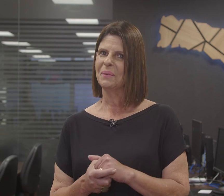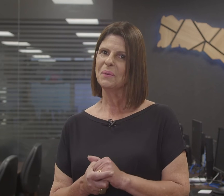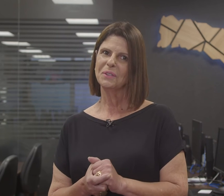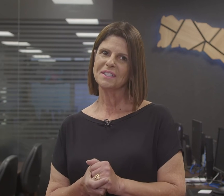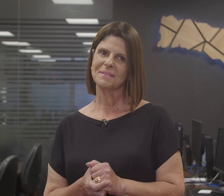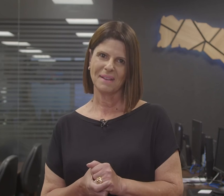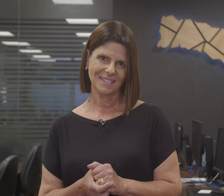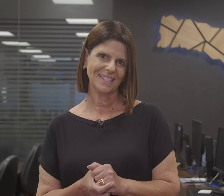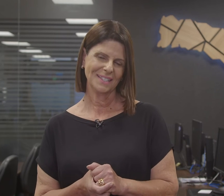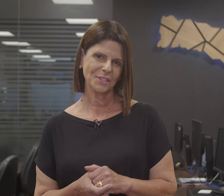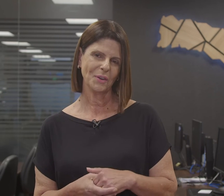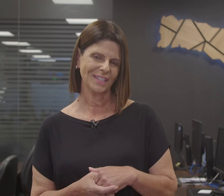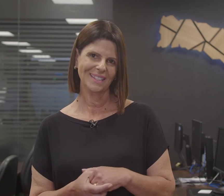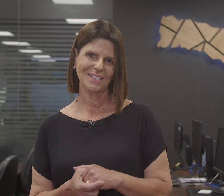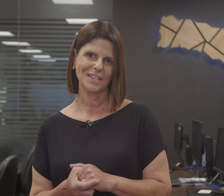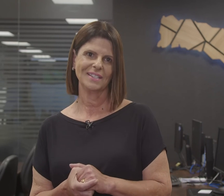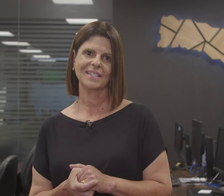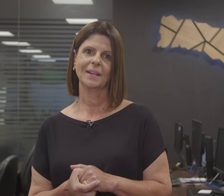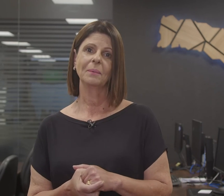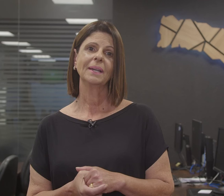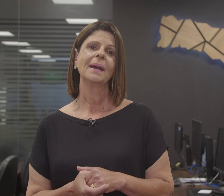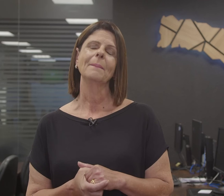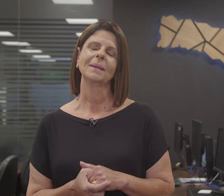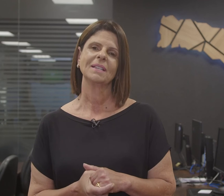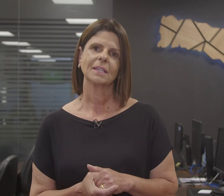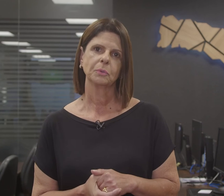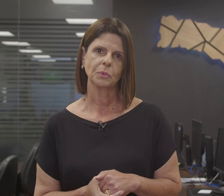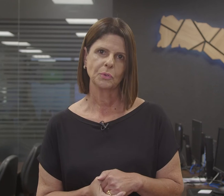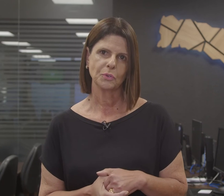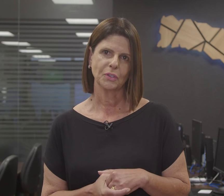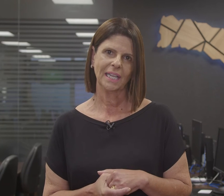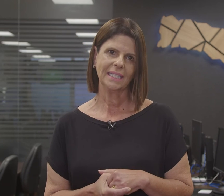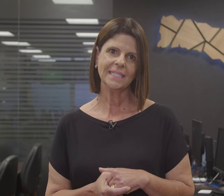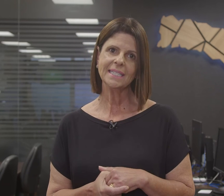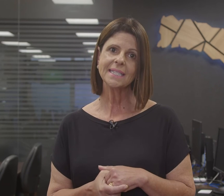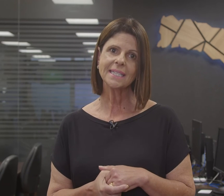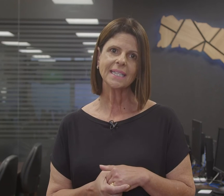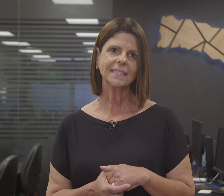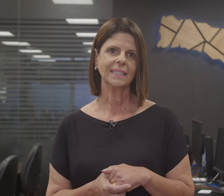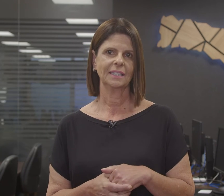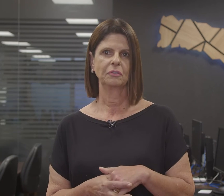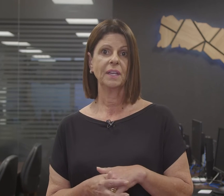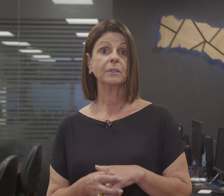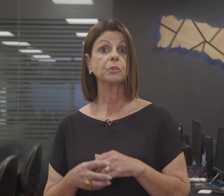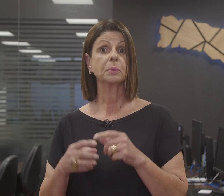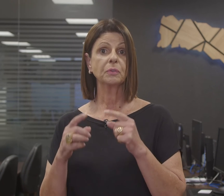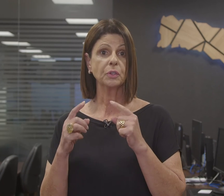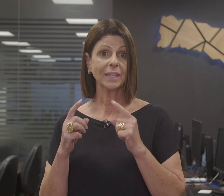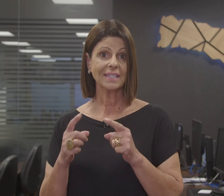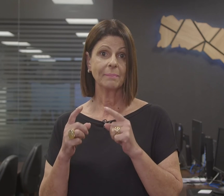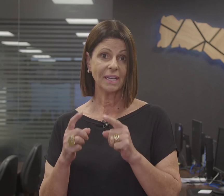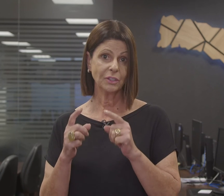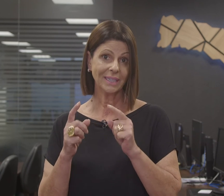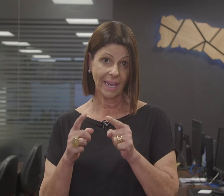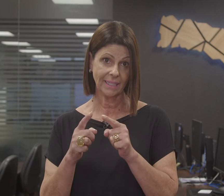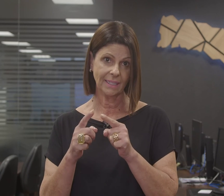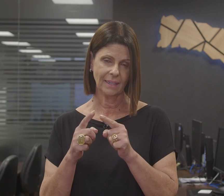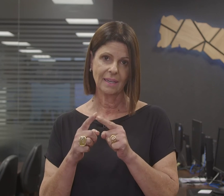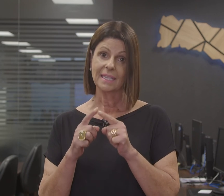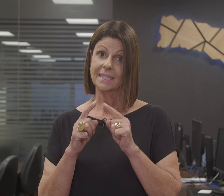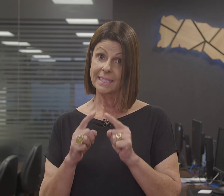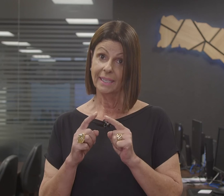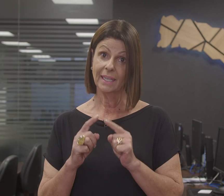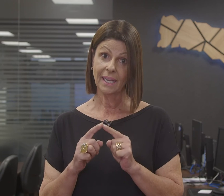Então, é um orgulho fazer parte dessa história, né, gente? Então, parabéns a todos os jornalistas aqui da TV e os profissionais da parte